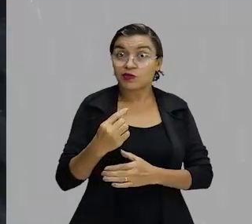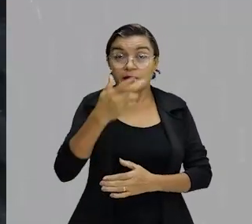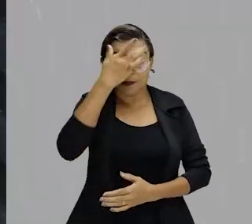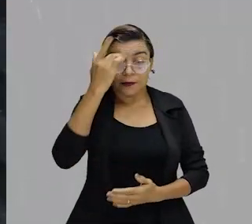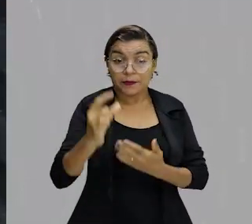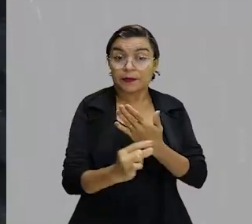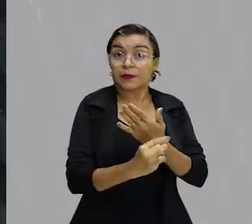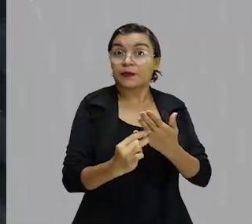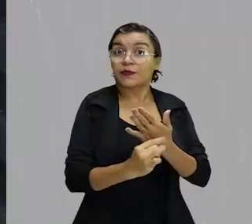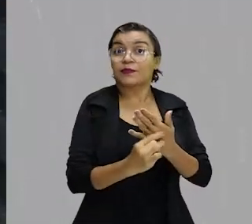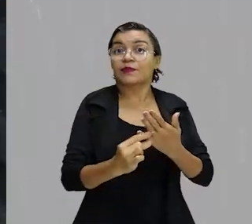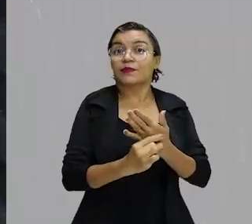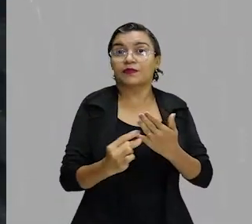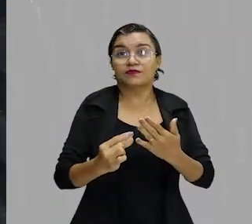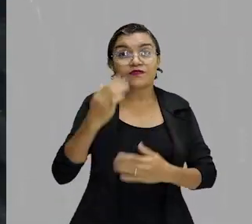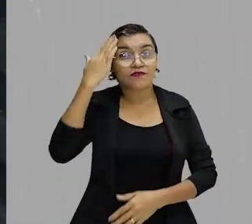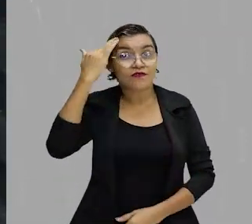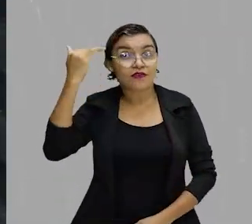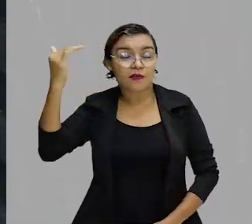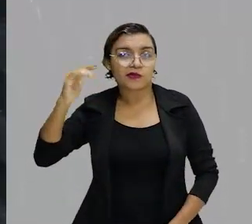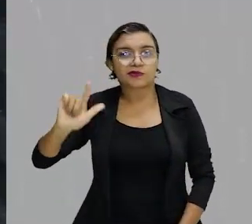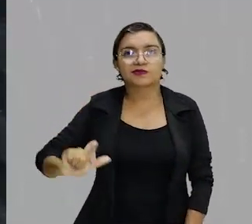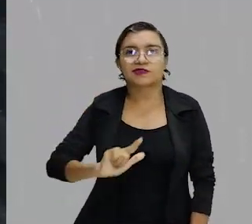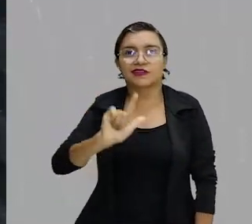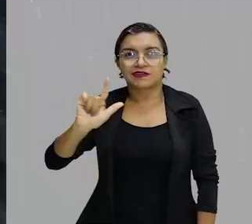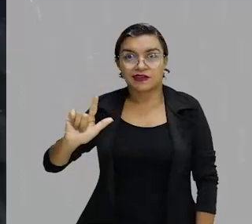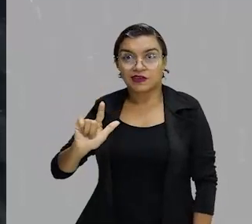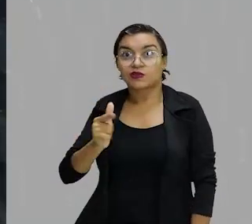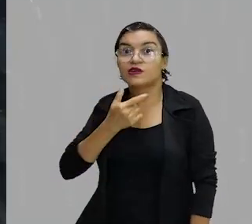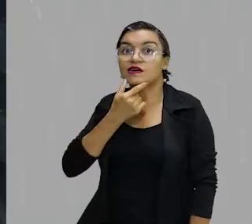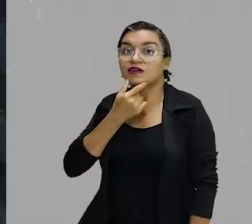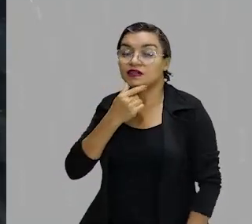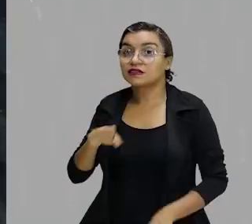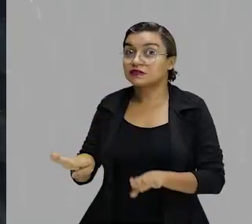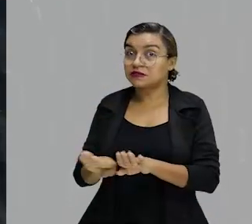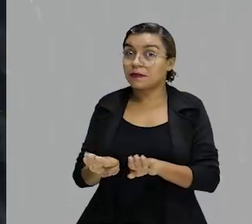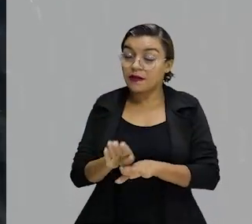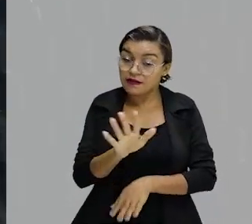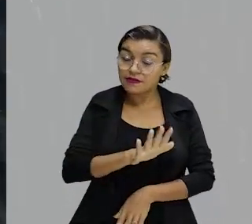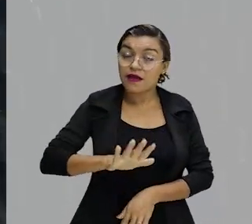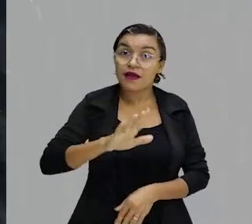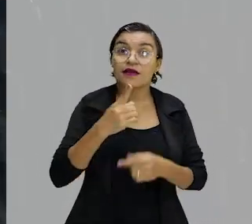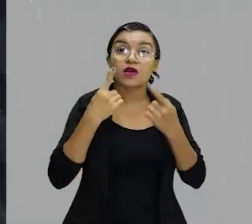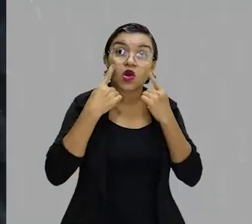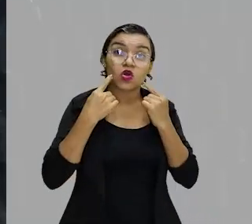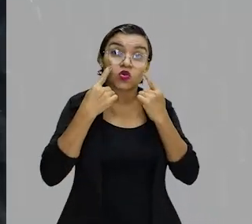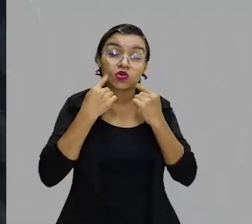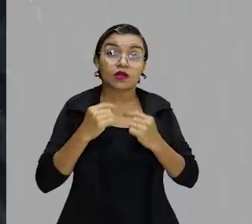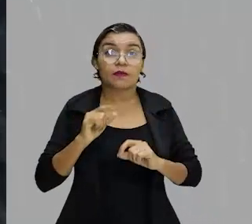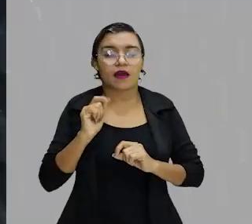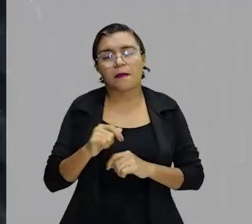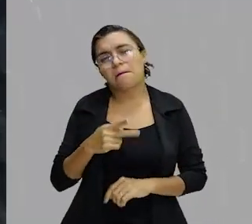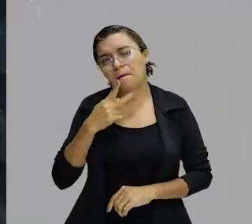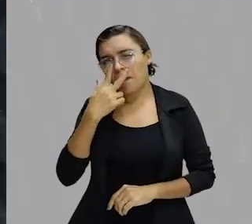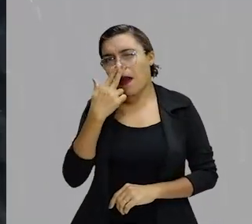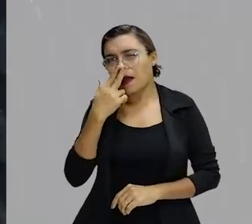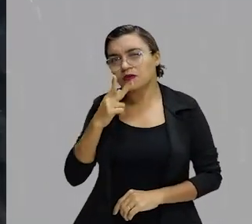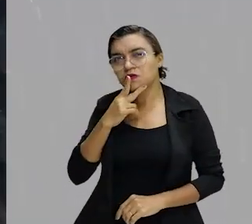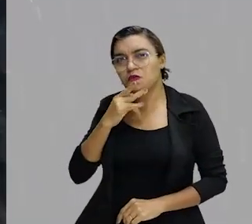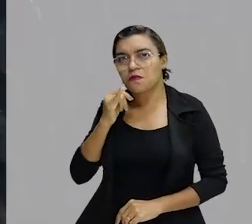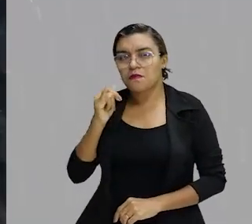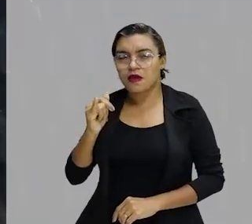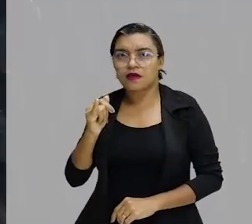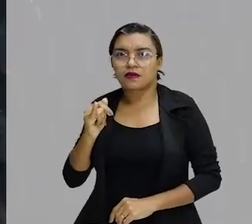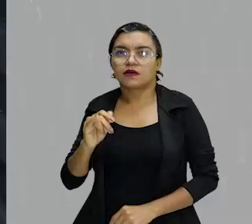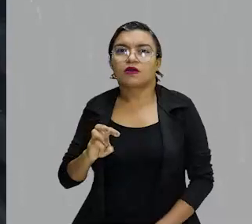autores mais conhecidos da literatura inglesa e do drama, quiçá considerado o pai do drama inglês, que